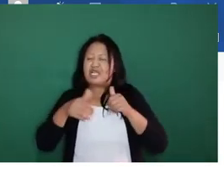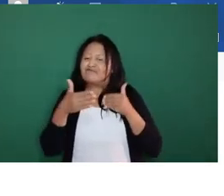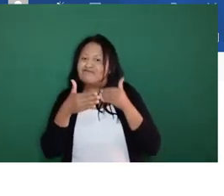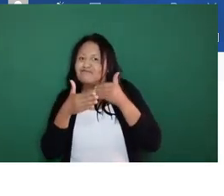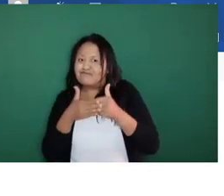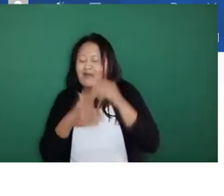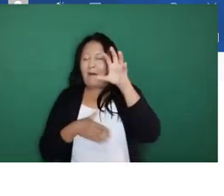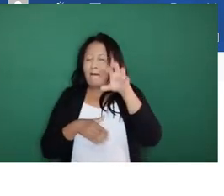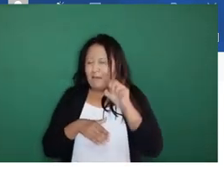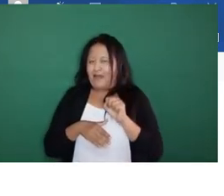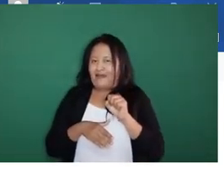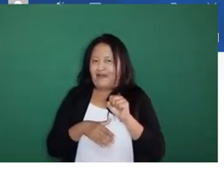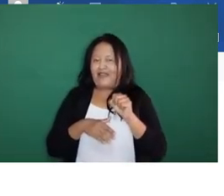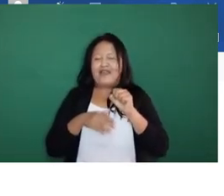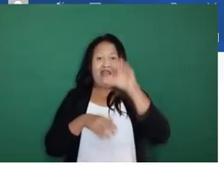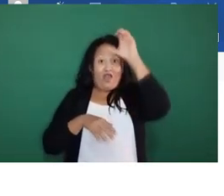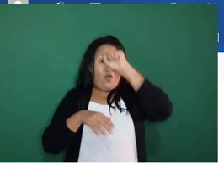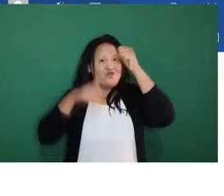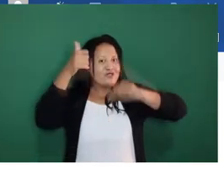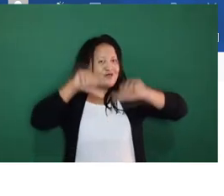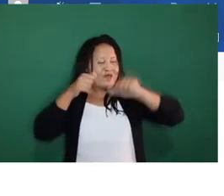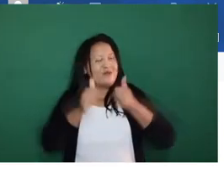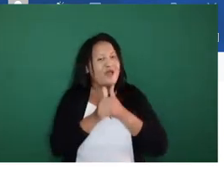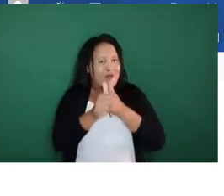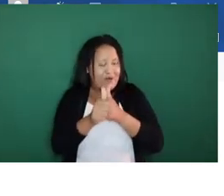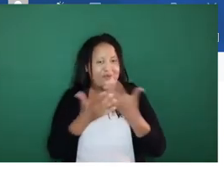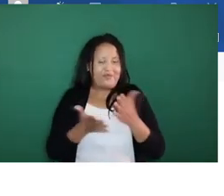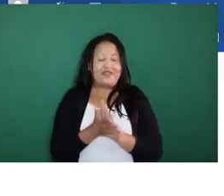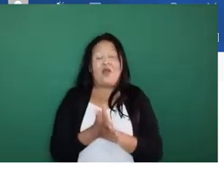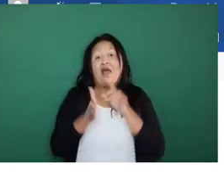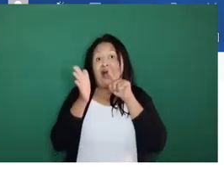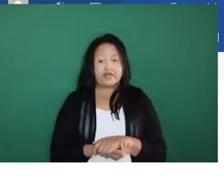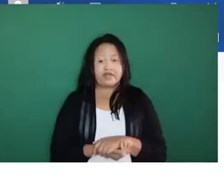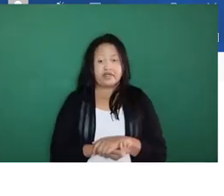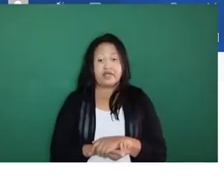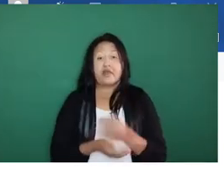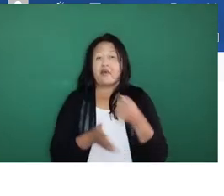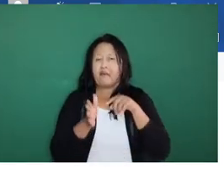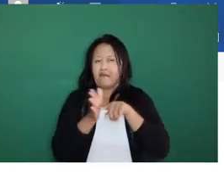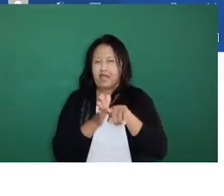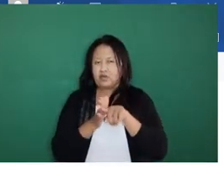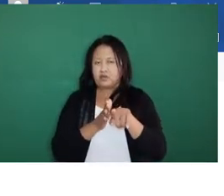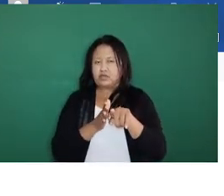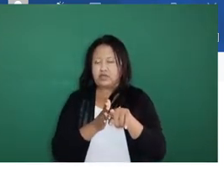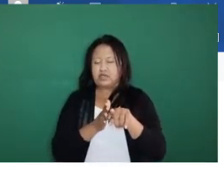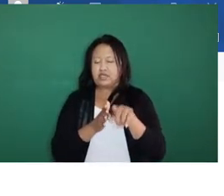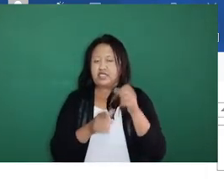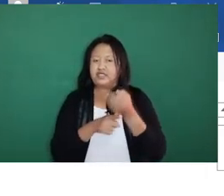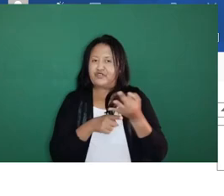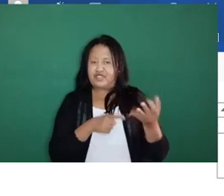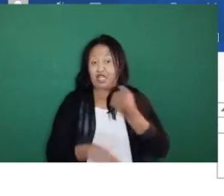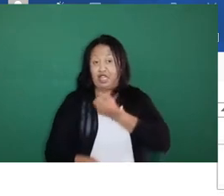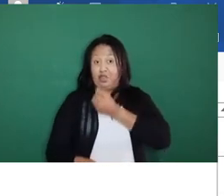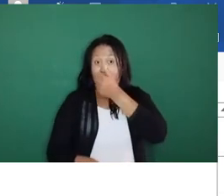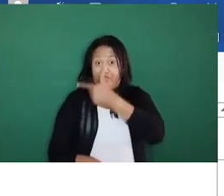peguem um simulado aí para irem acompanhando a questão de física Inicial começa de número 24